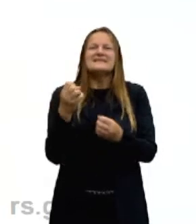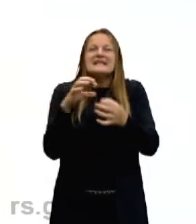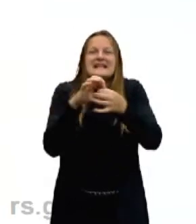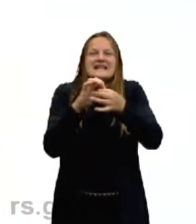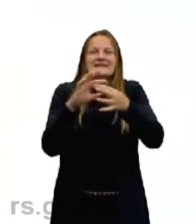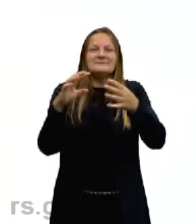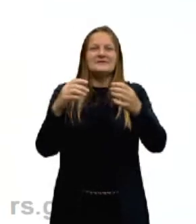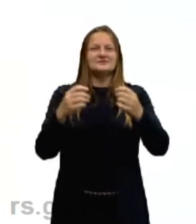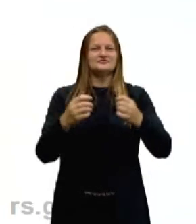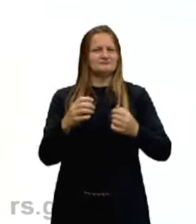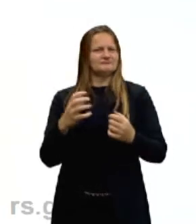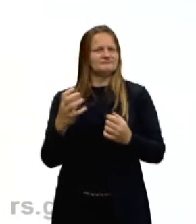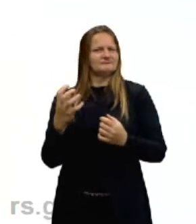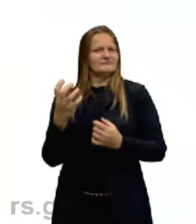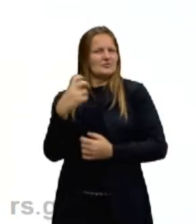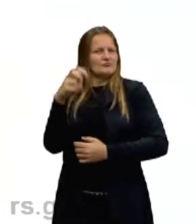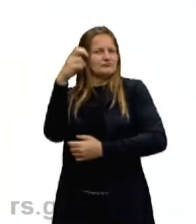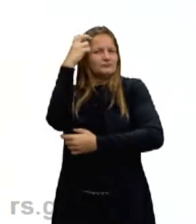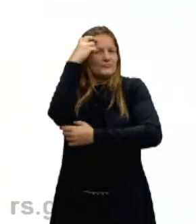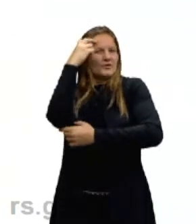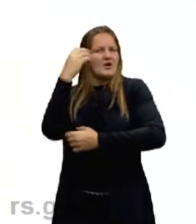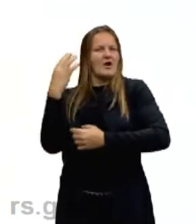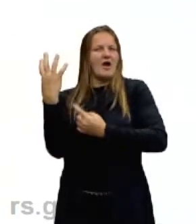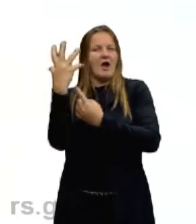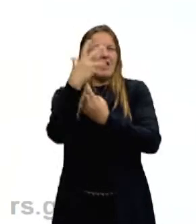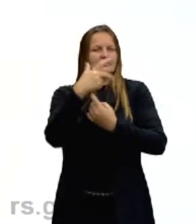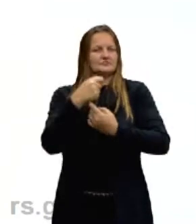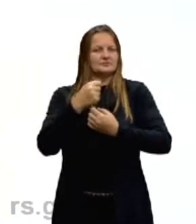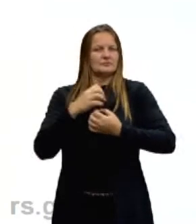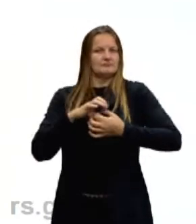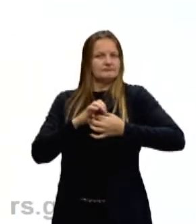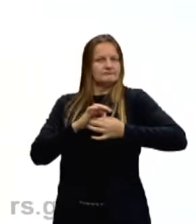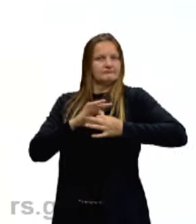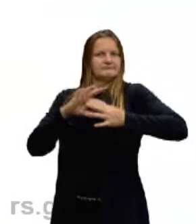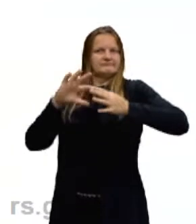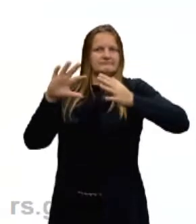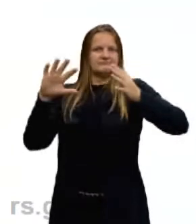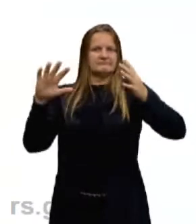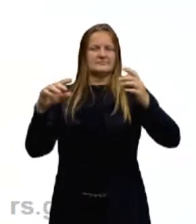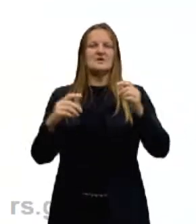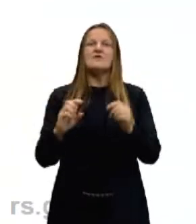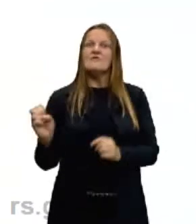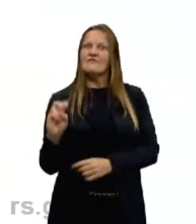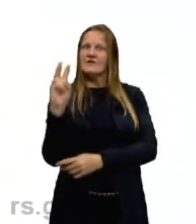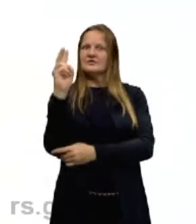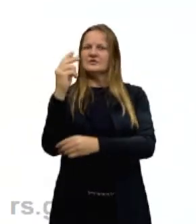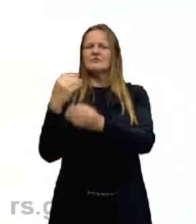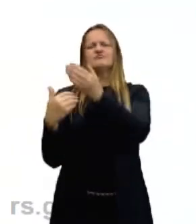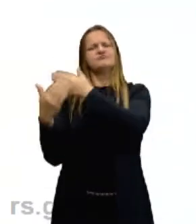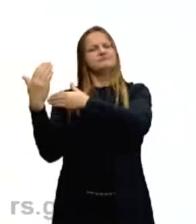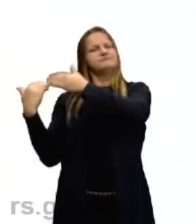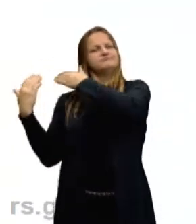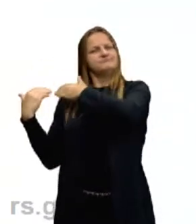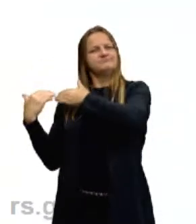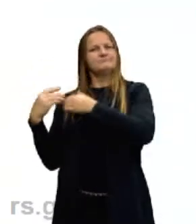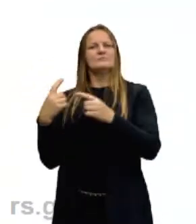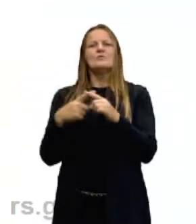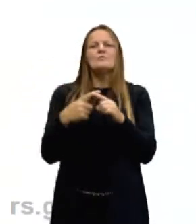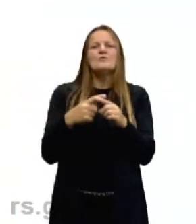Liberdade artística além de uma valorização do passado que a gente comentou já né